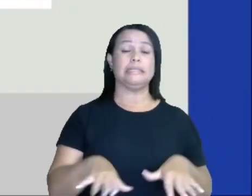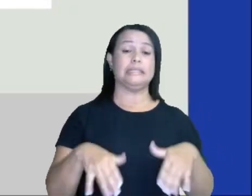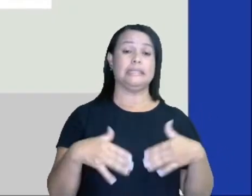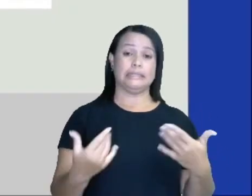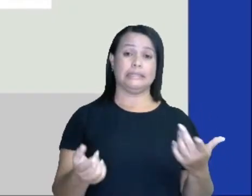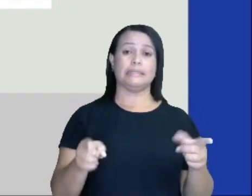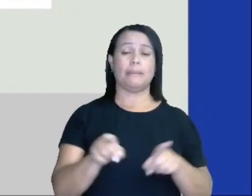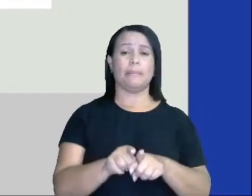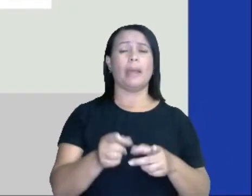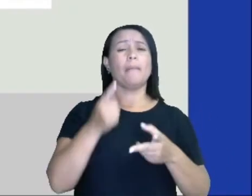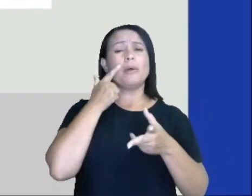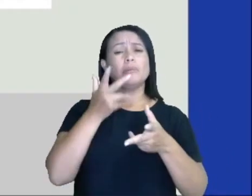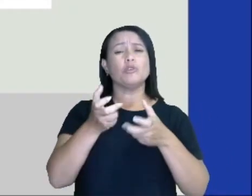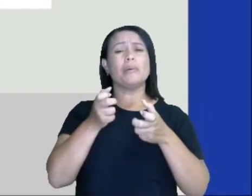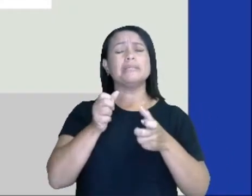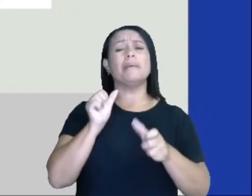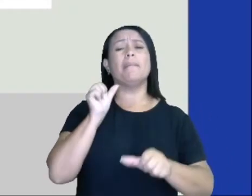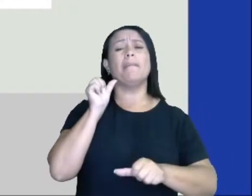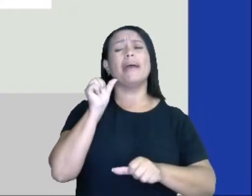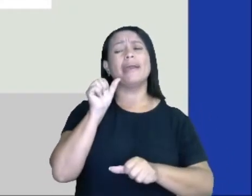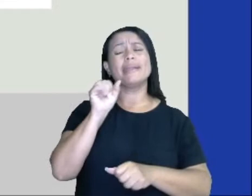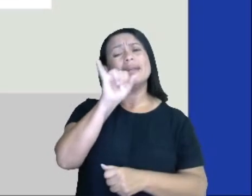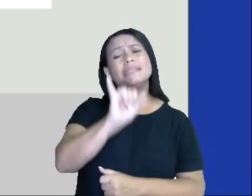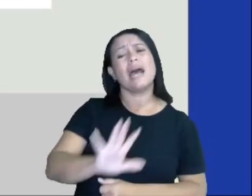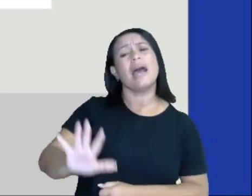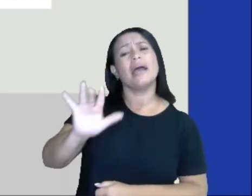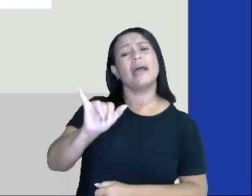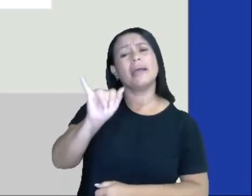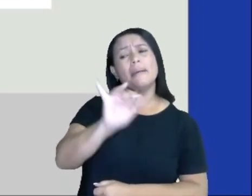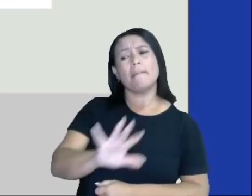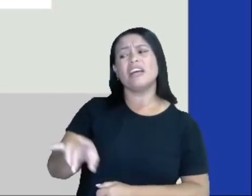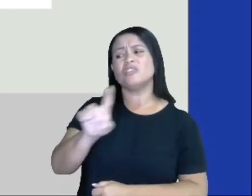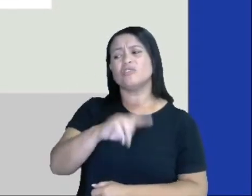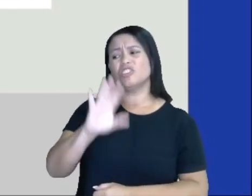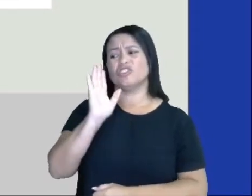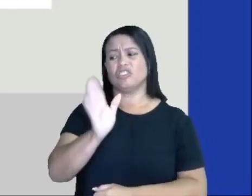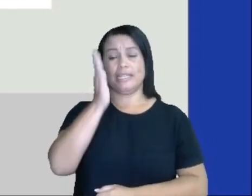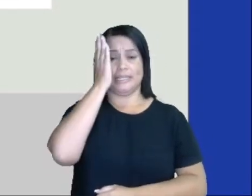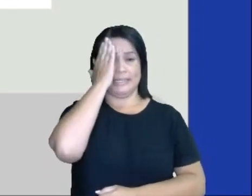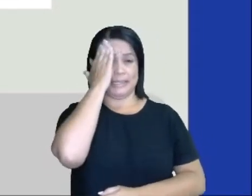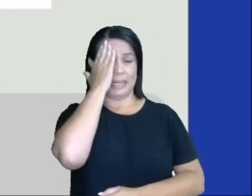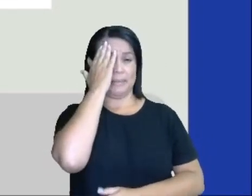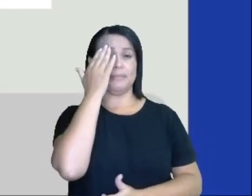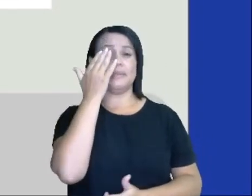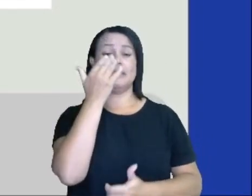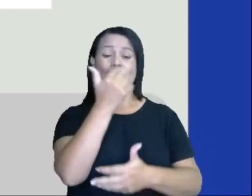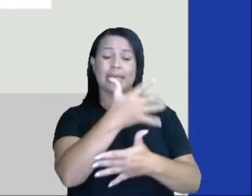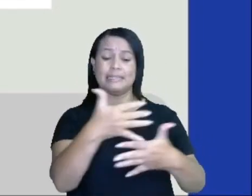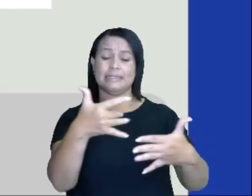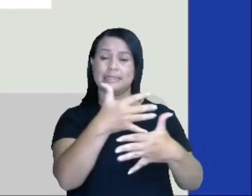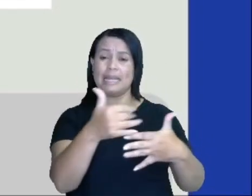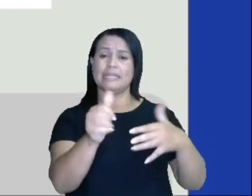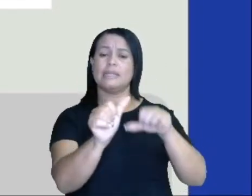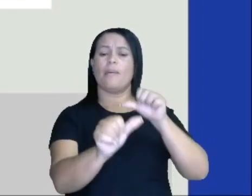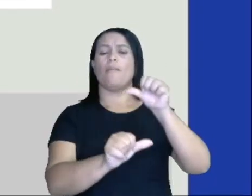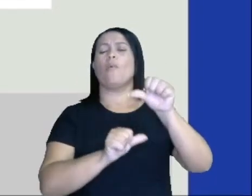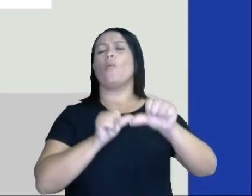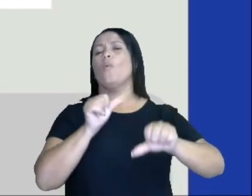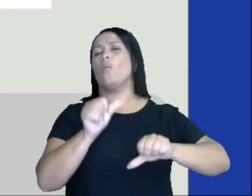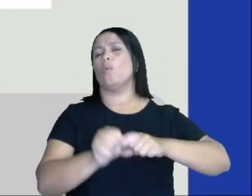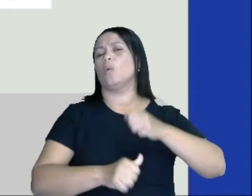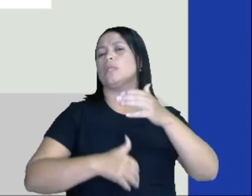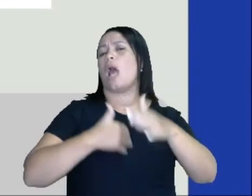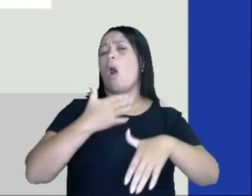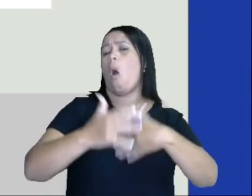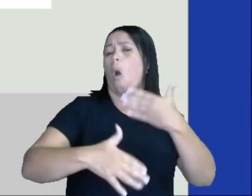E, gente, podemos perceber aqui nessa imagem, e eu acho que todos vocês sabem, que as cidades mudam com o passar do tempo, né?